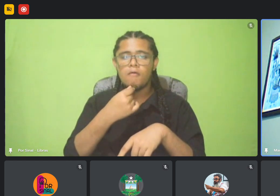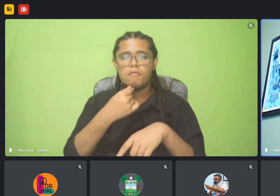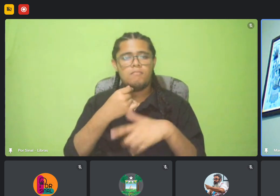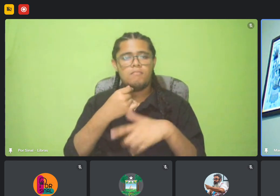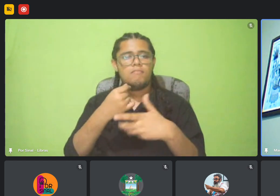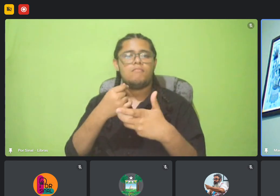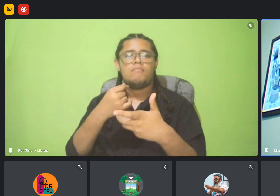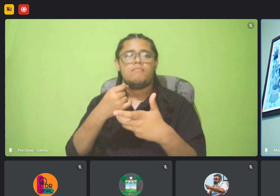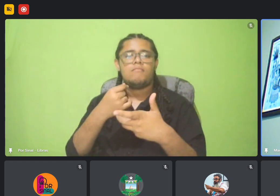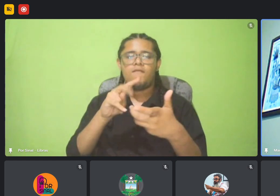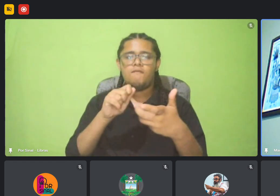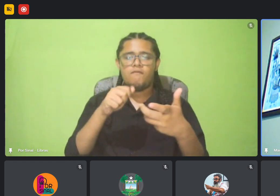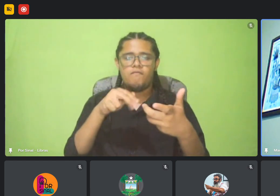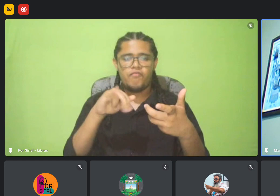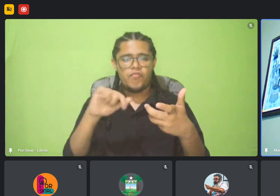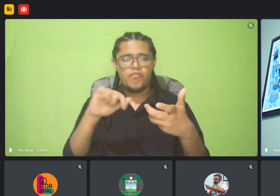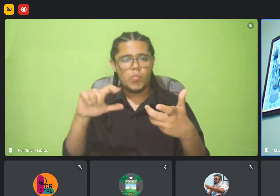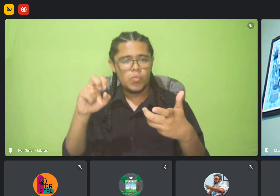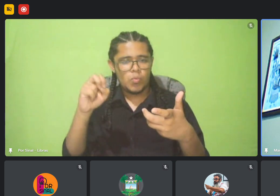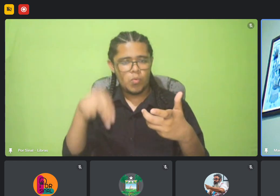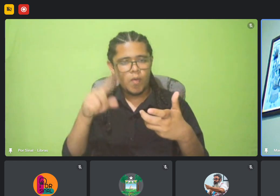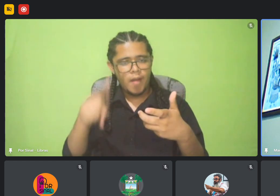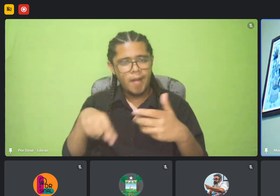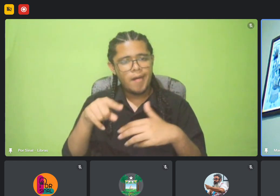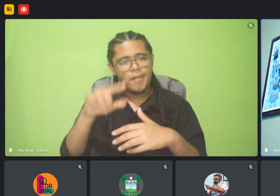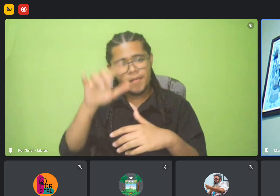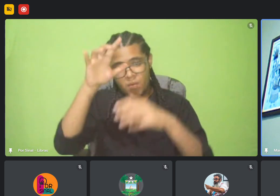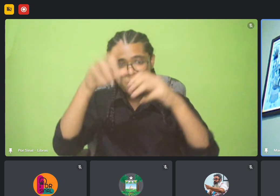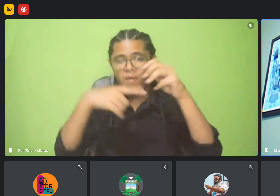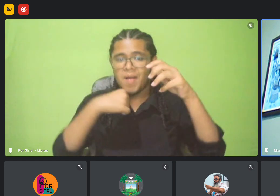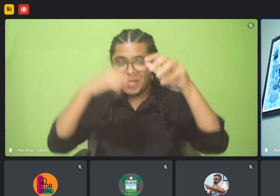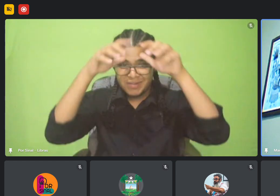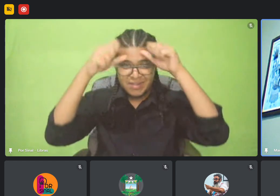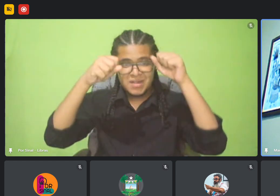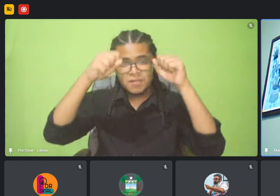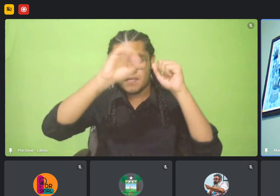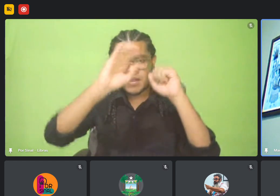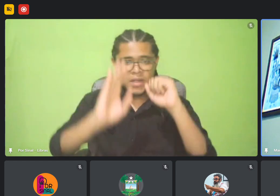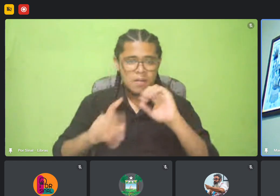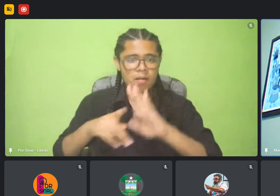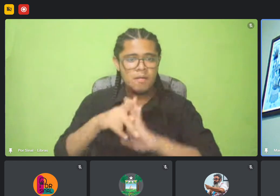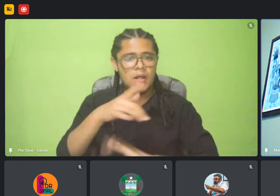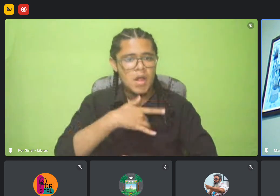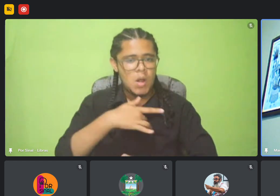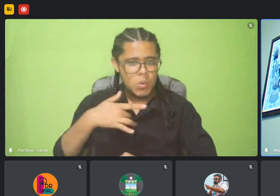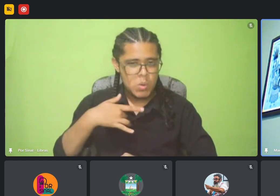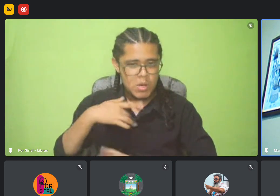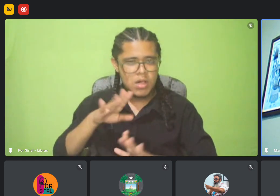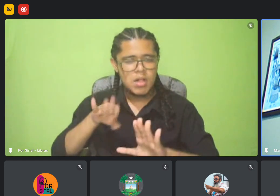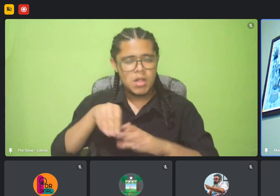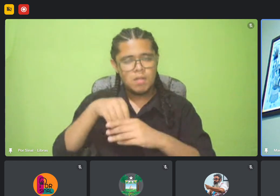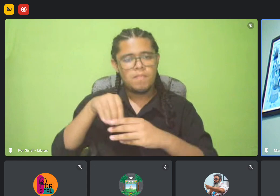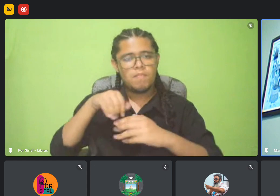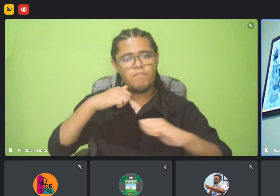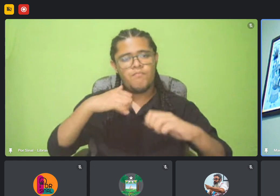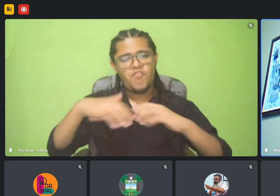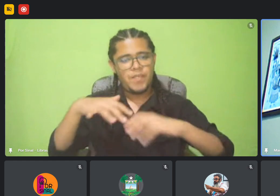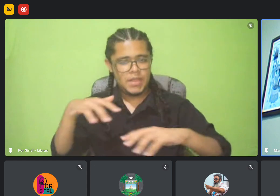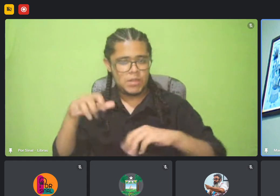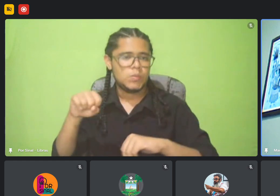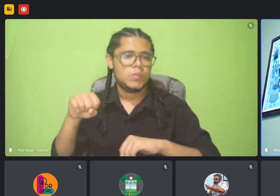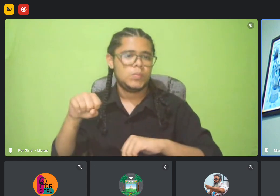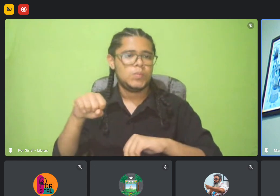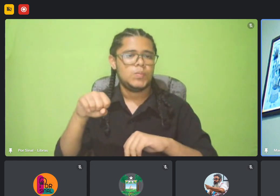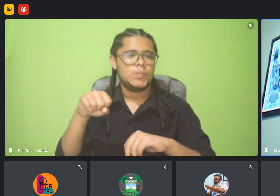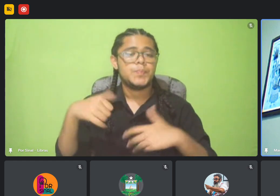Adlai, você queria, você pode fazer um apanhado geral sobre como essa questão dos direitos humanos dialogam com a cultura e,